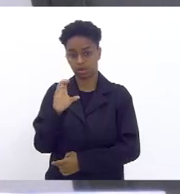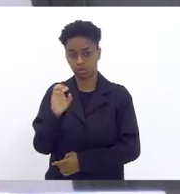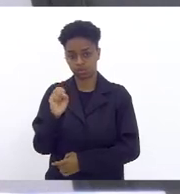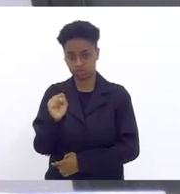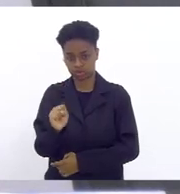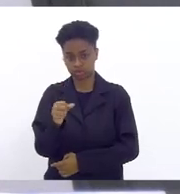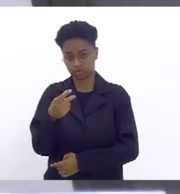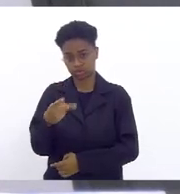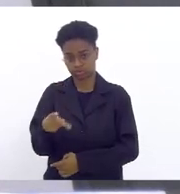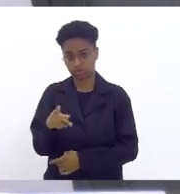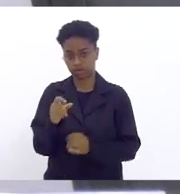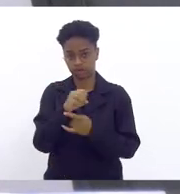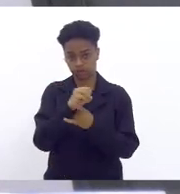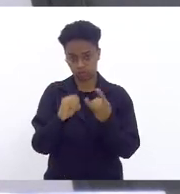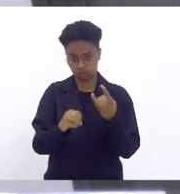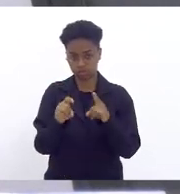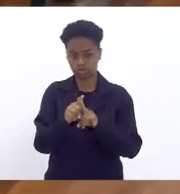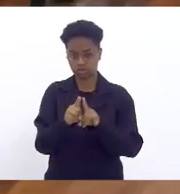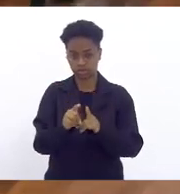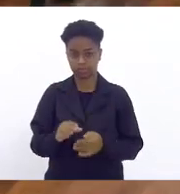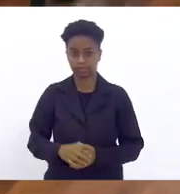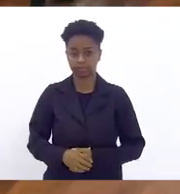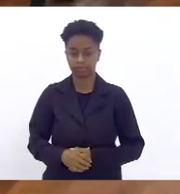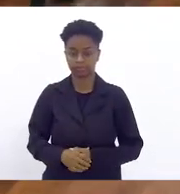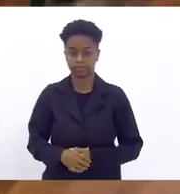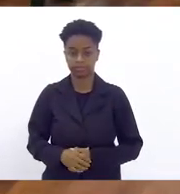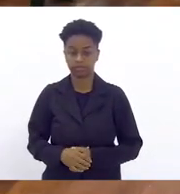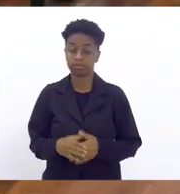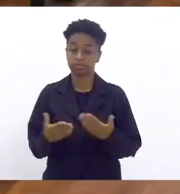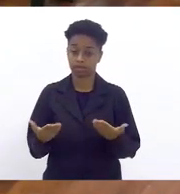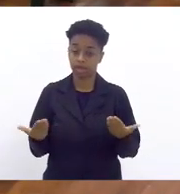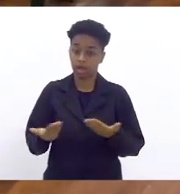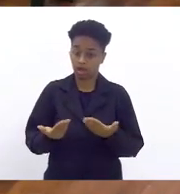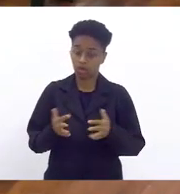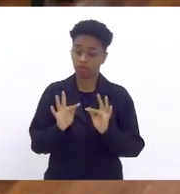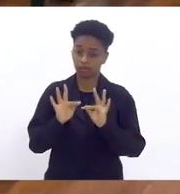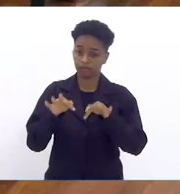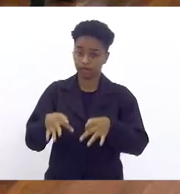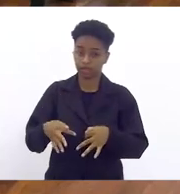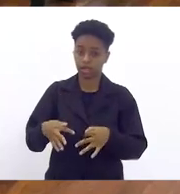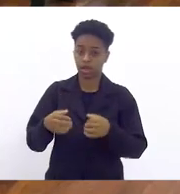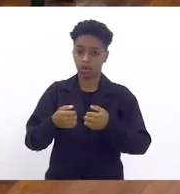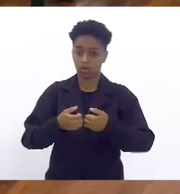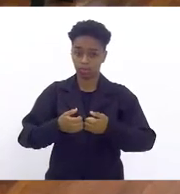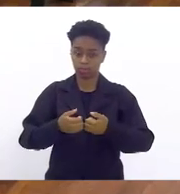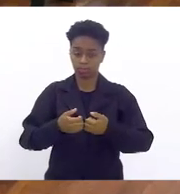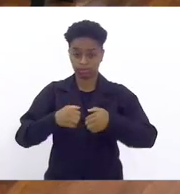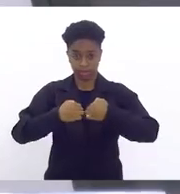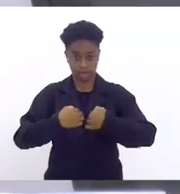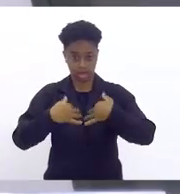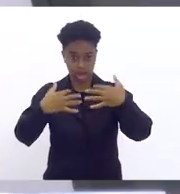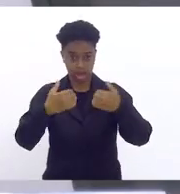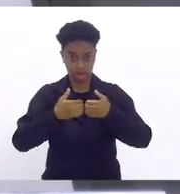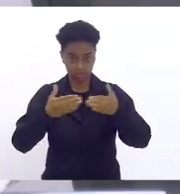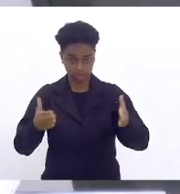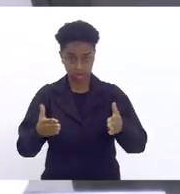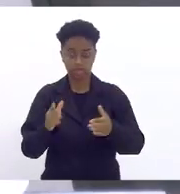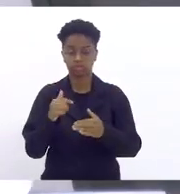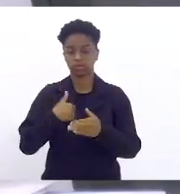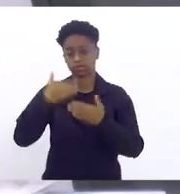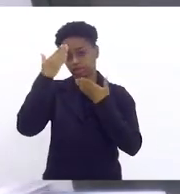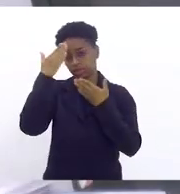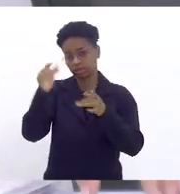da Fiocruz né E nós Chegamos aqui ao final dessa audiência agradecer mais uma vez também Doutor